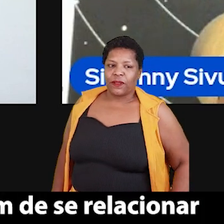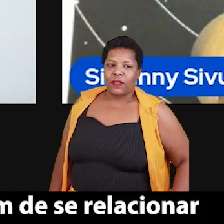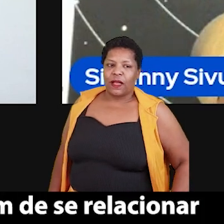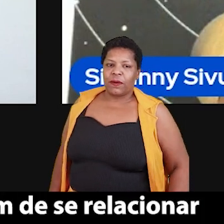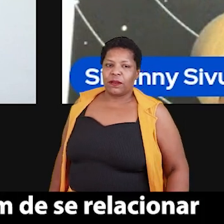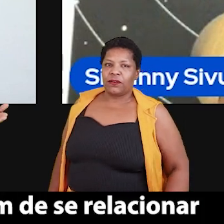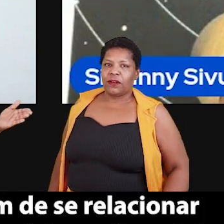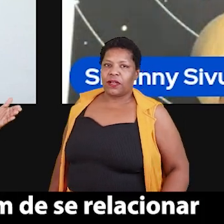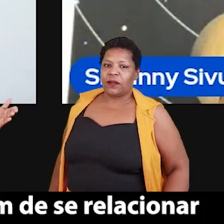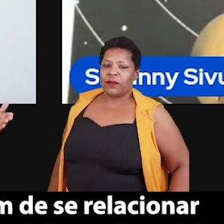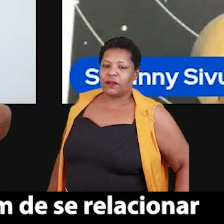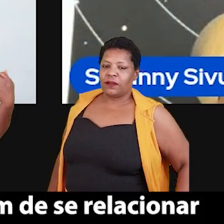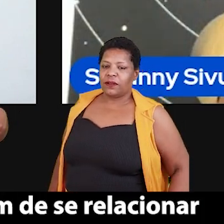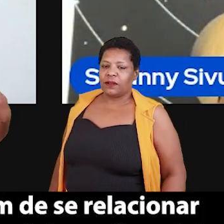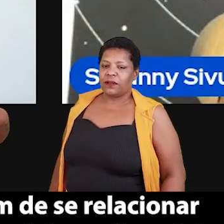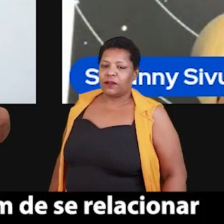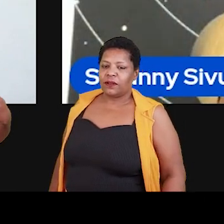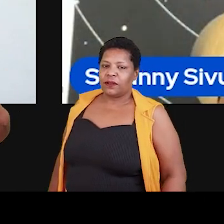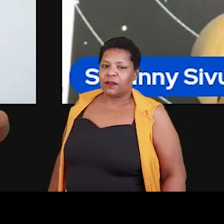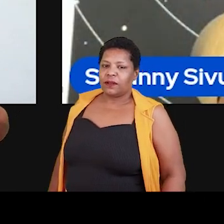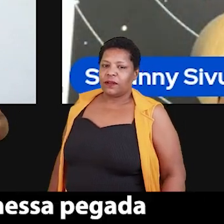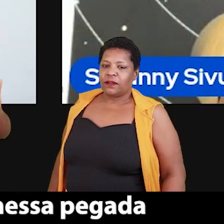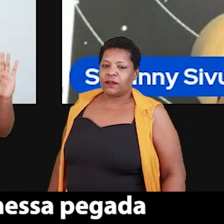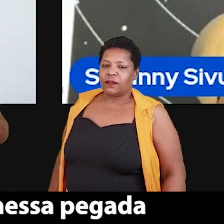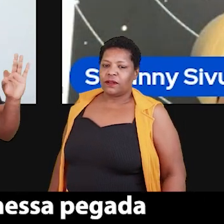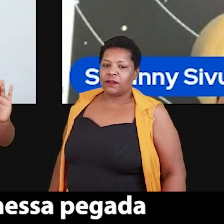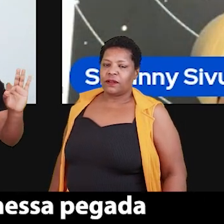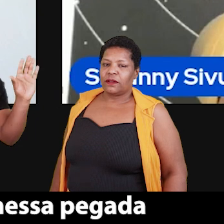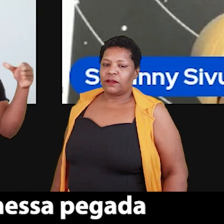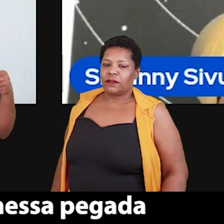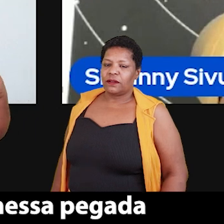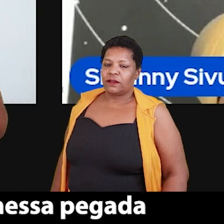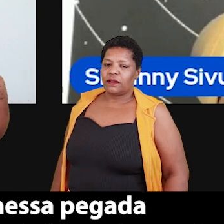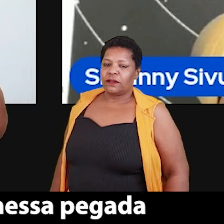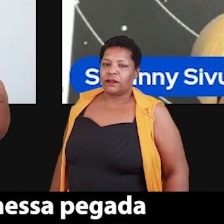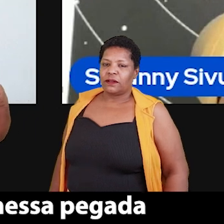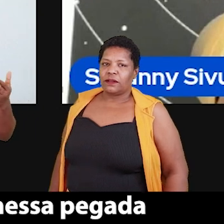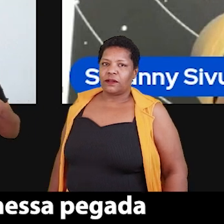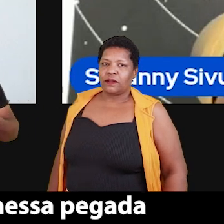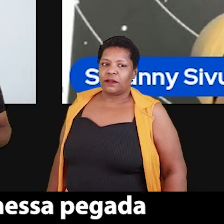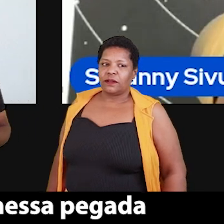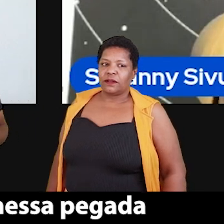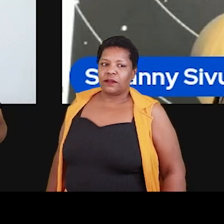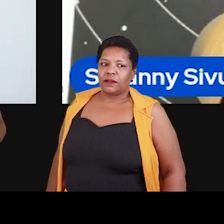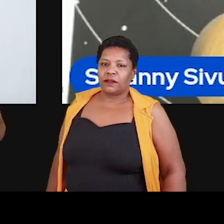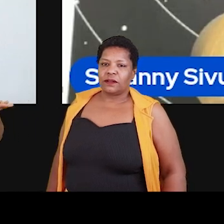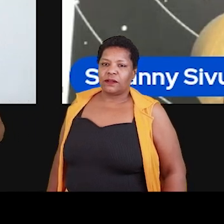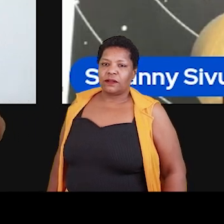têm que se relacionar com outros músicos ali também, né? E é nessa pegada, é resolver rápido de acordo com a